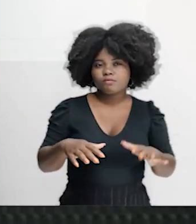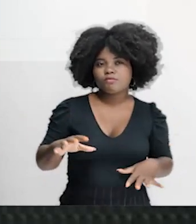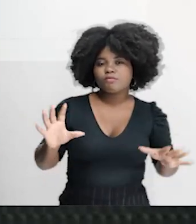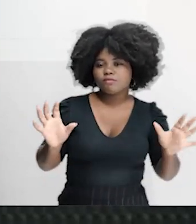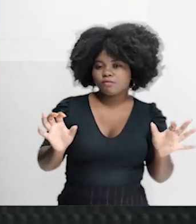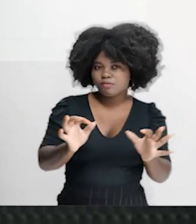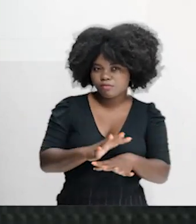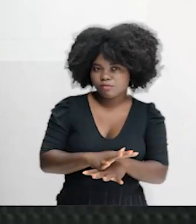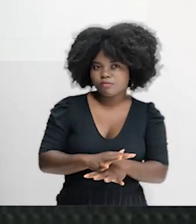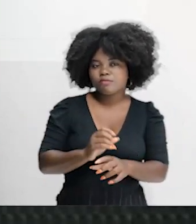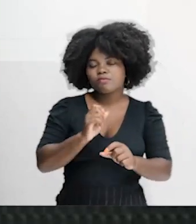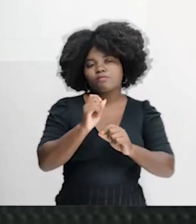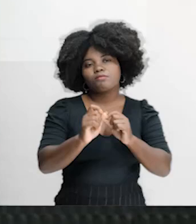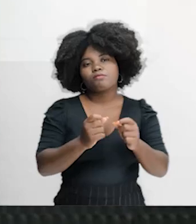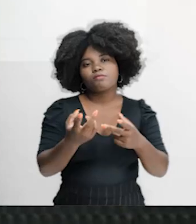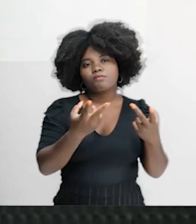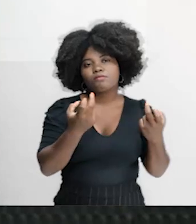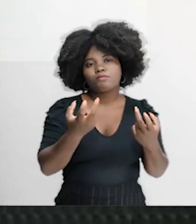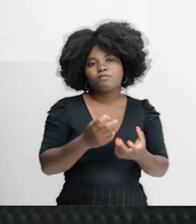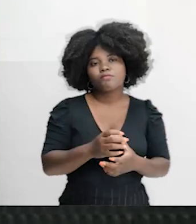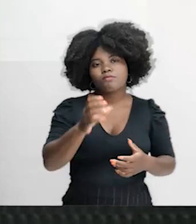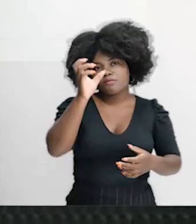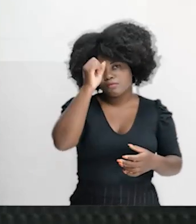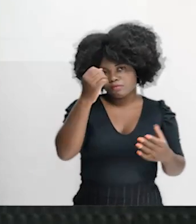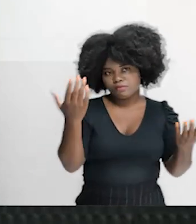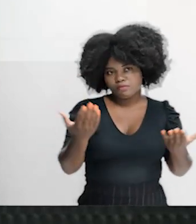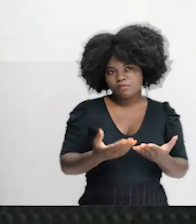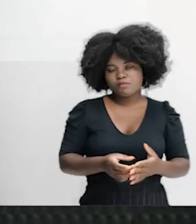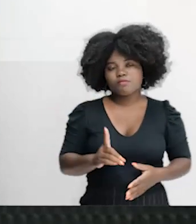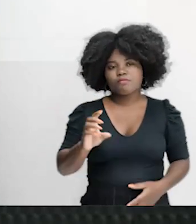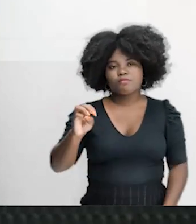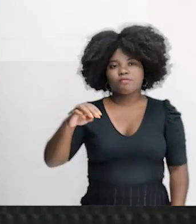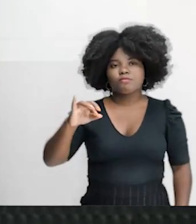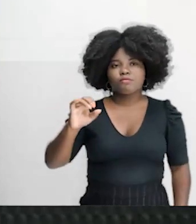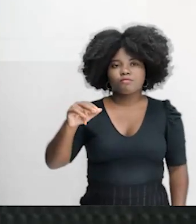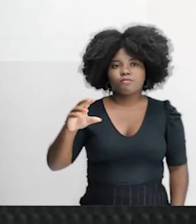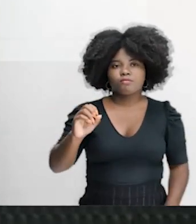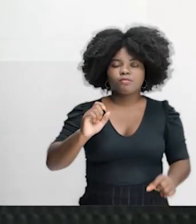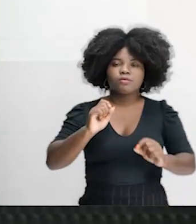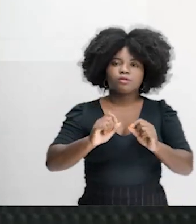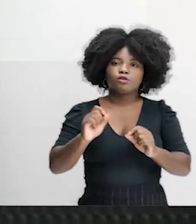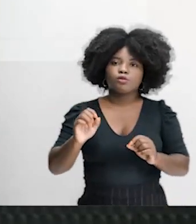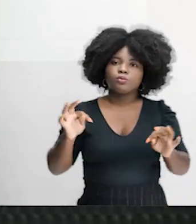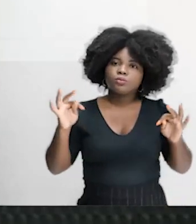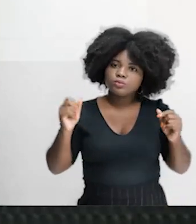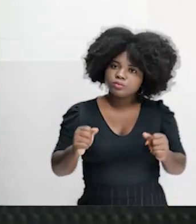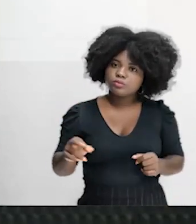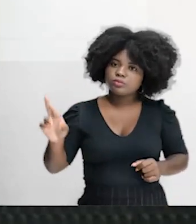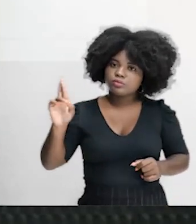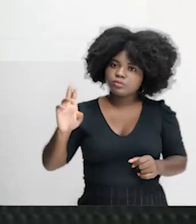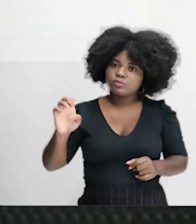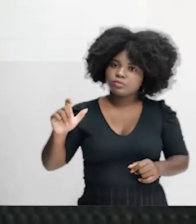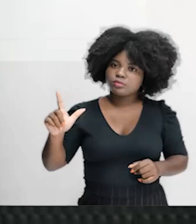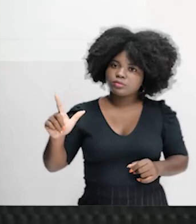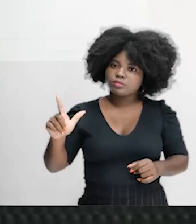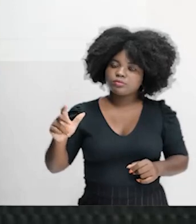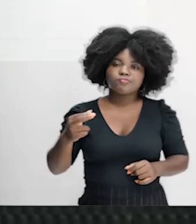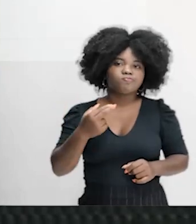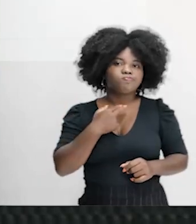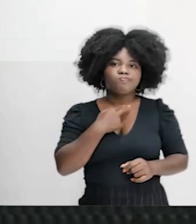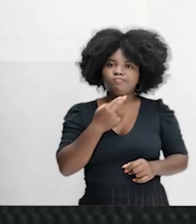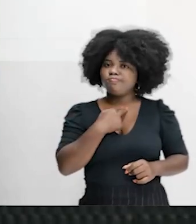que você pode concluir? Domínio da função. Eu posso dizer que o domínio são todos os reais? Eu não